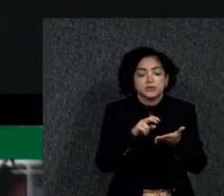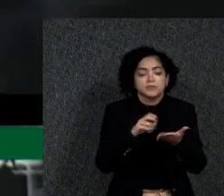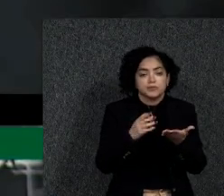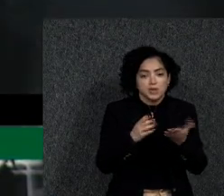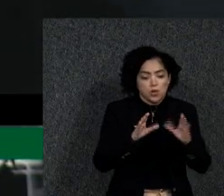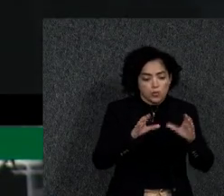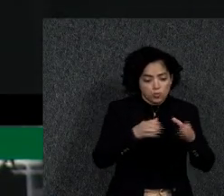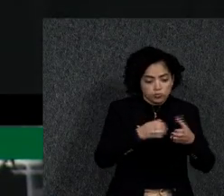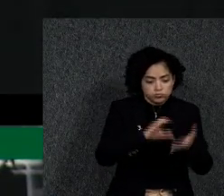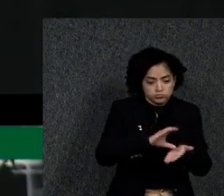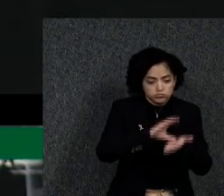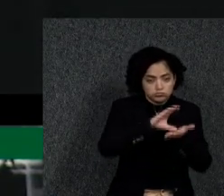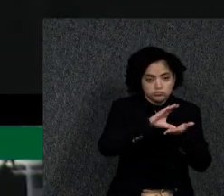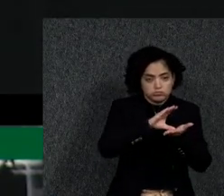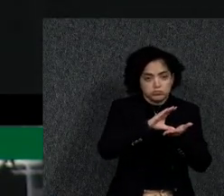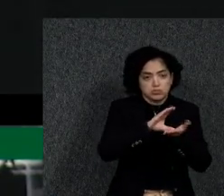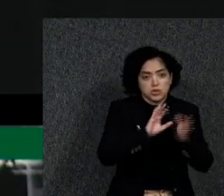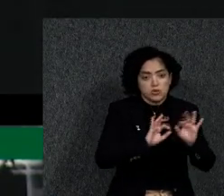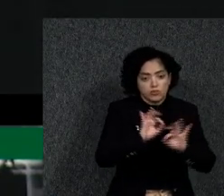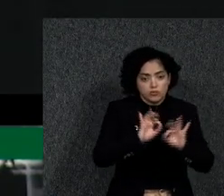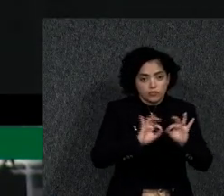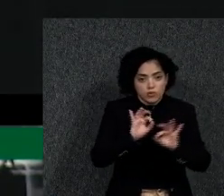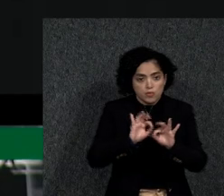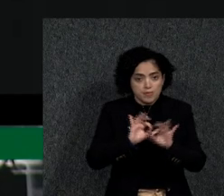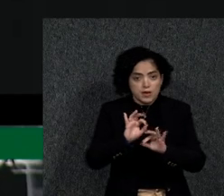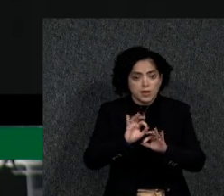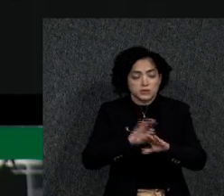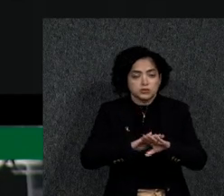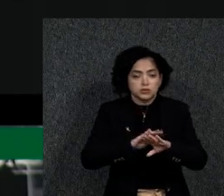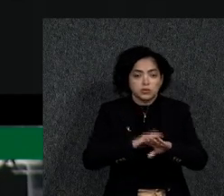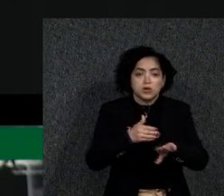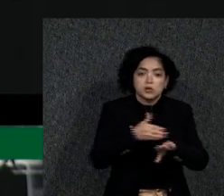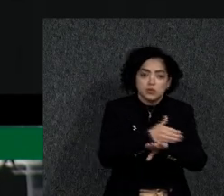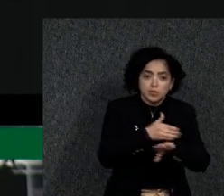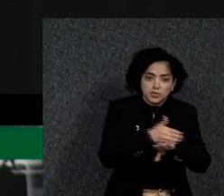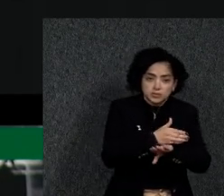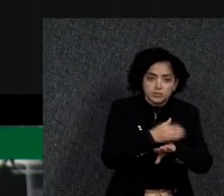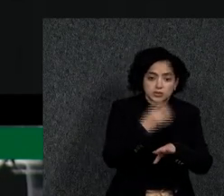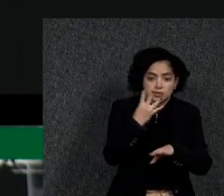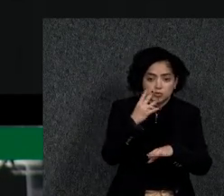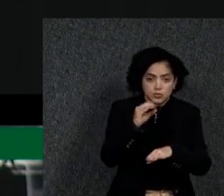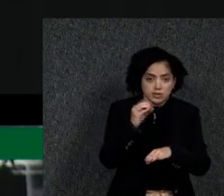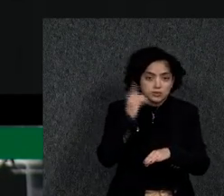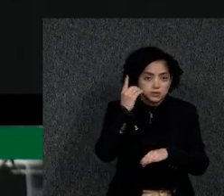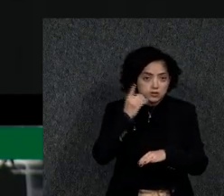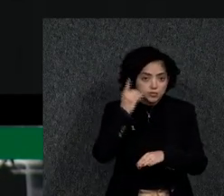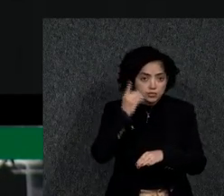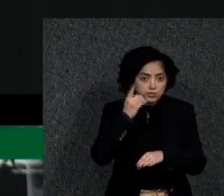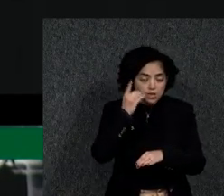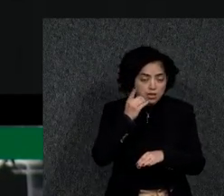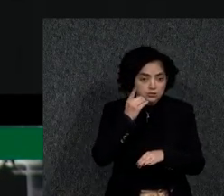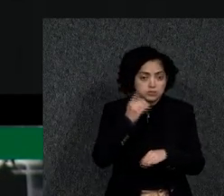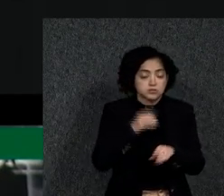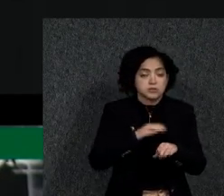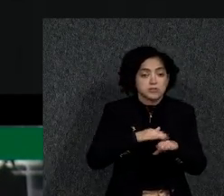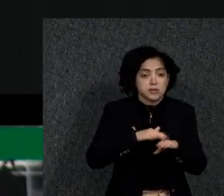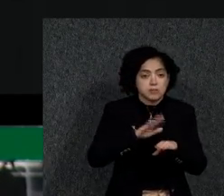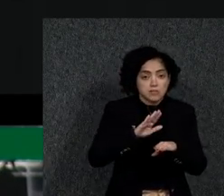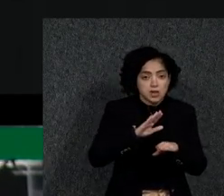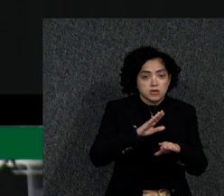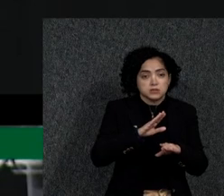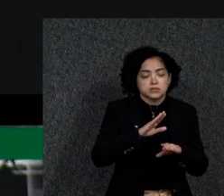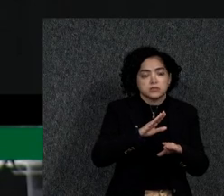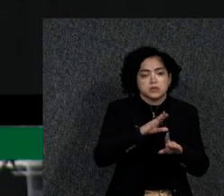Maria Tereza e prestar, senhor presidente, todo o acolhimento necessário para a superação desse trauma.